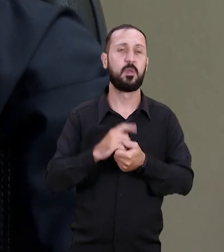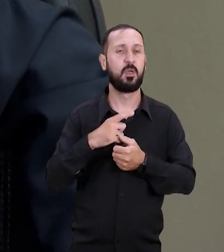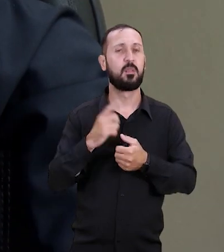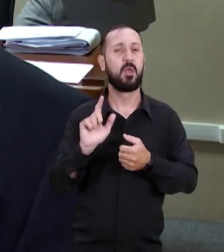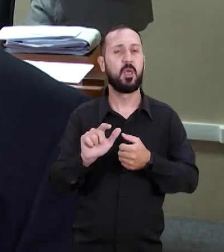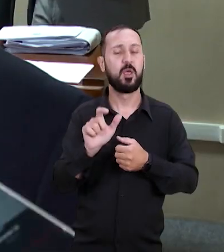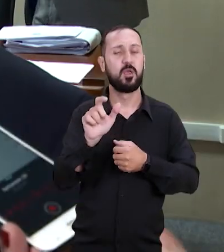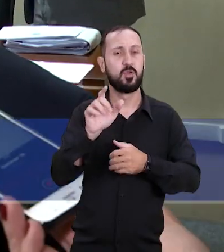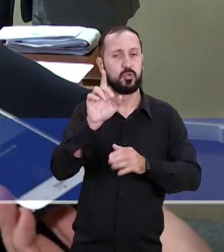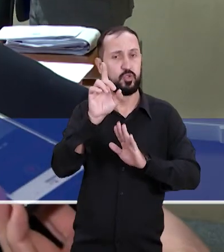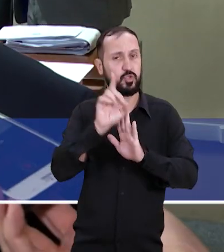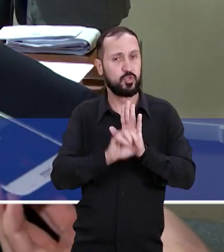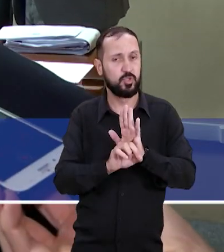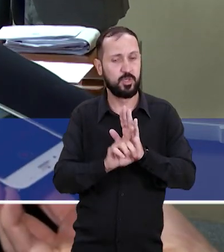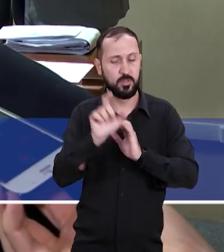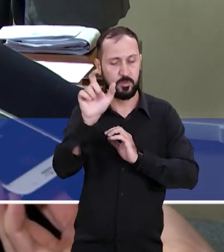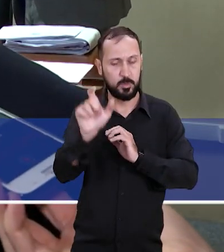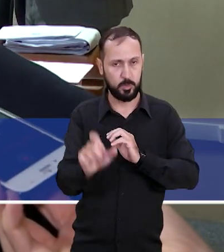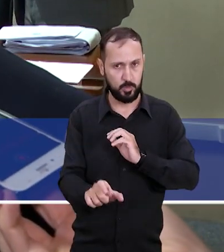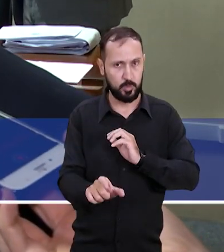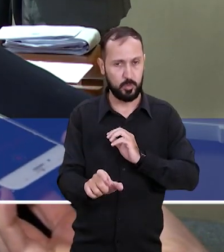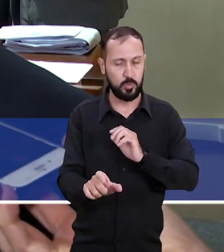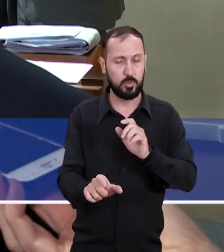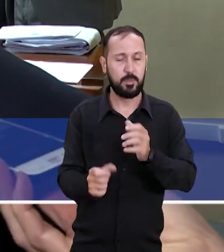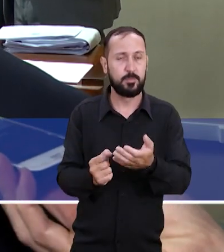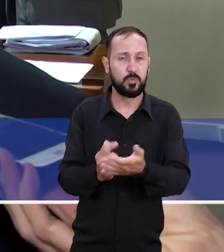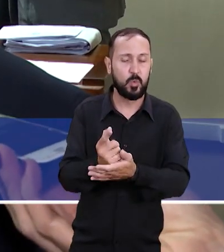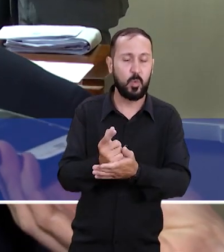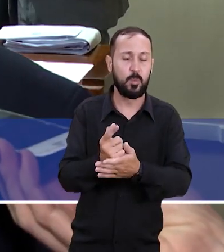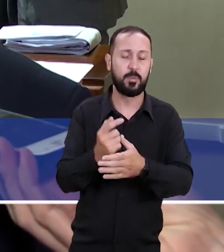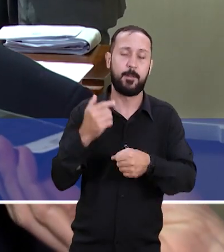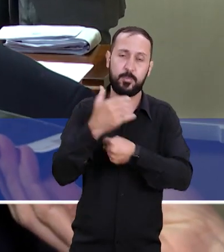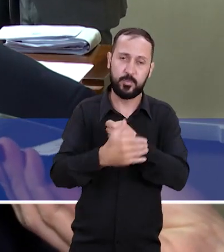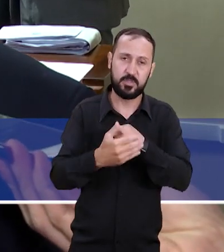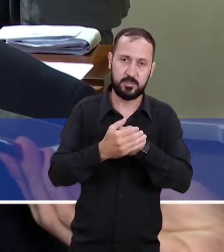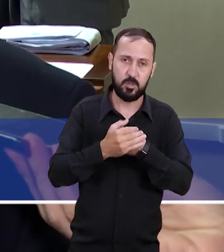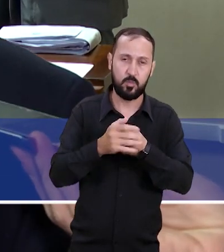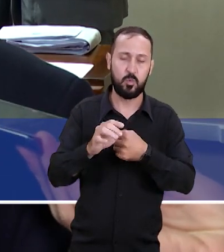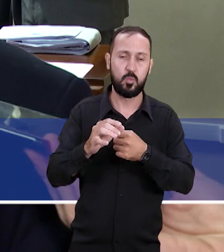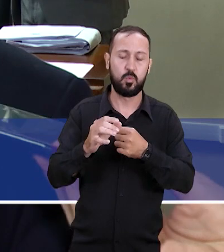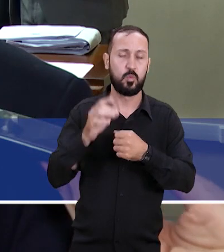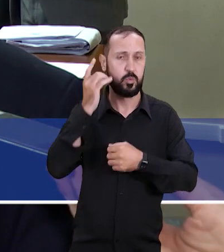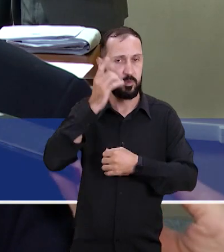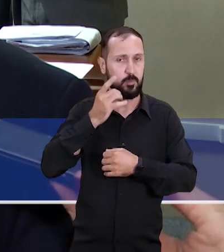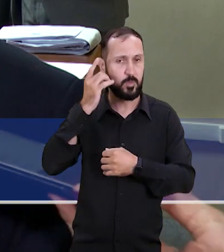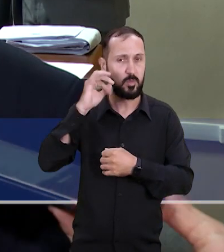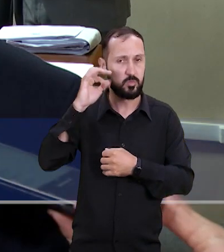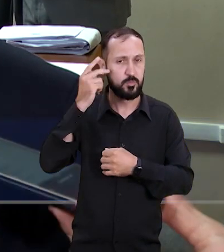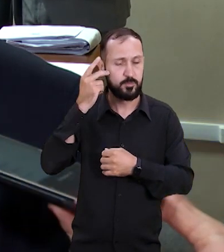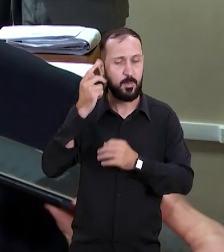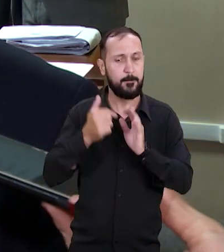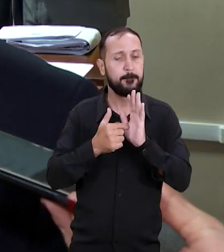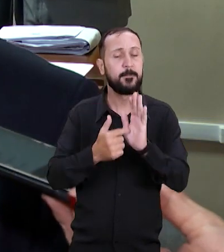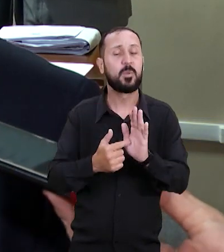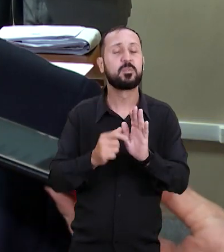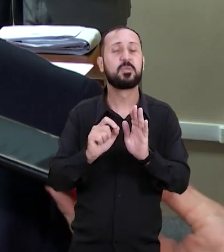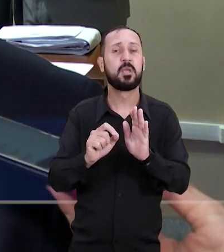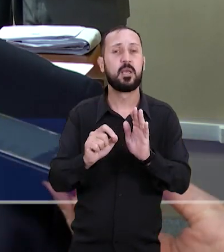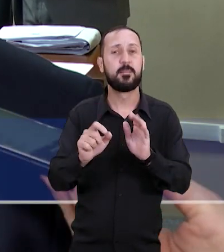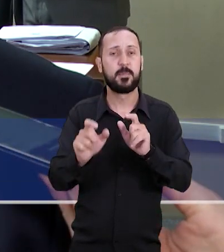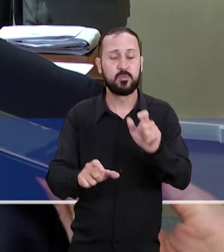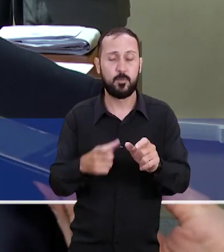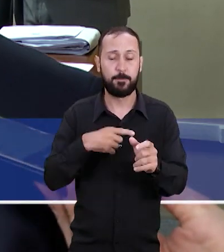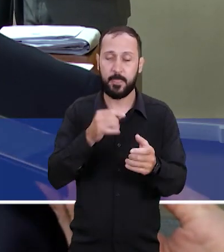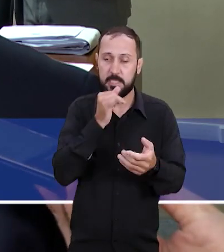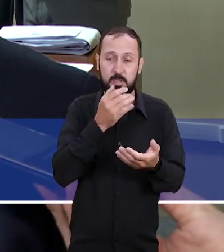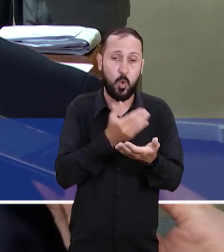comissão. Proteção do direito do consumidor. O deputado João Henrique apresenta o projeto para que as pessoas